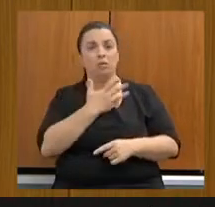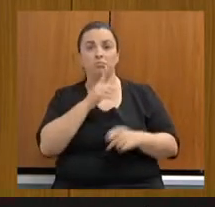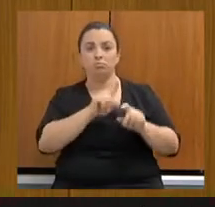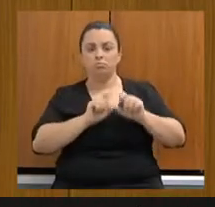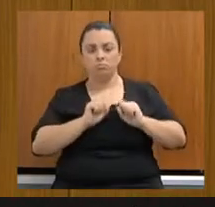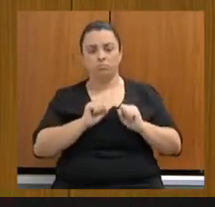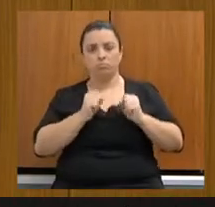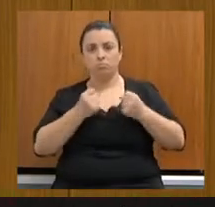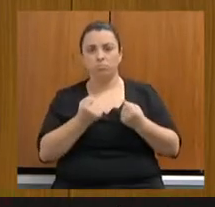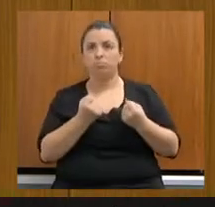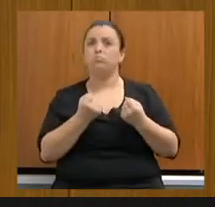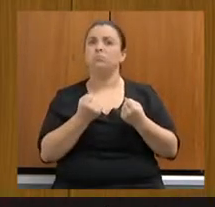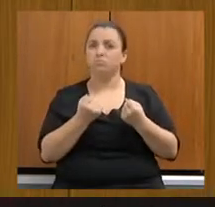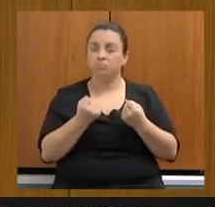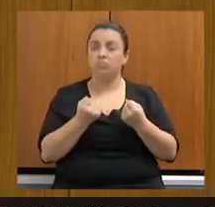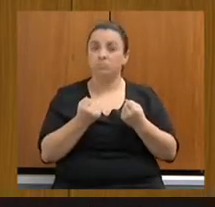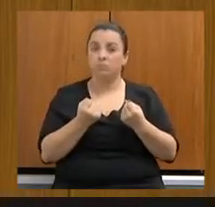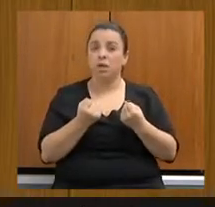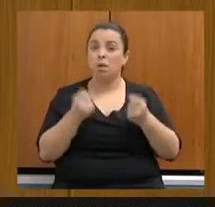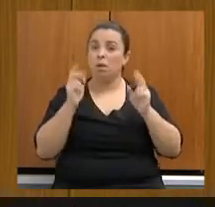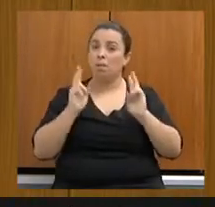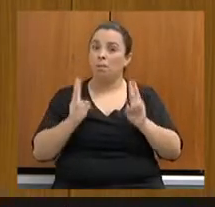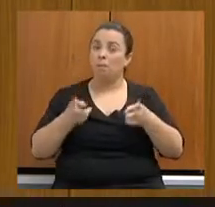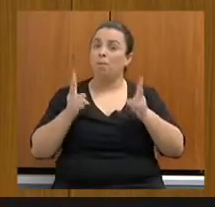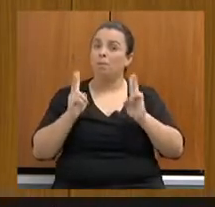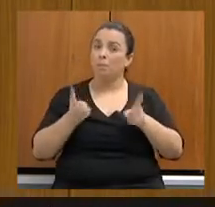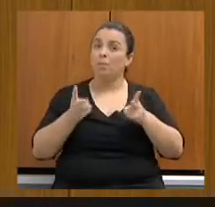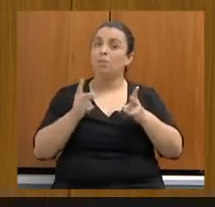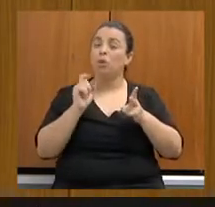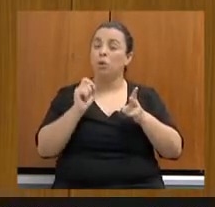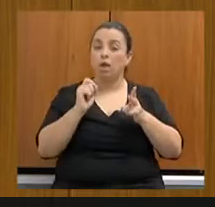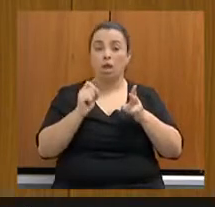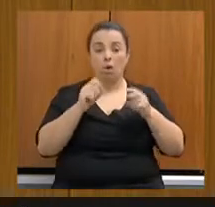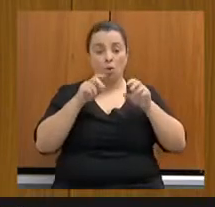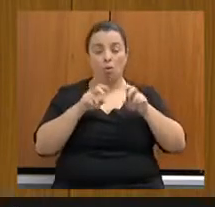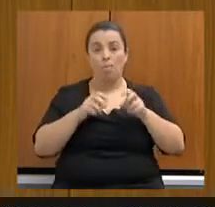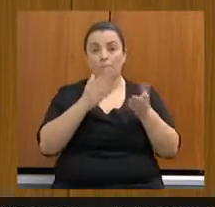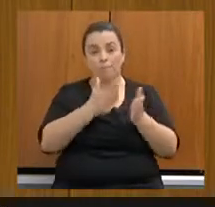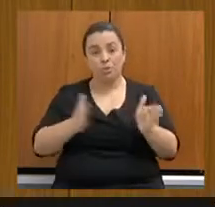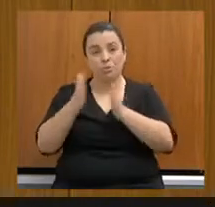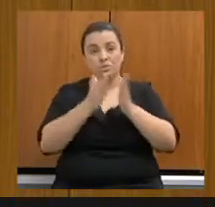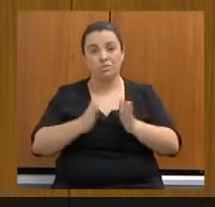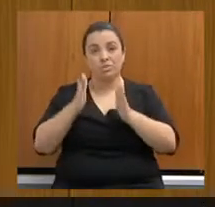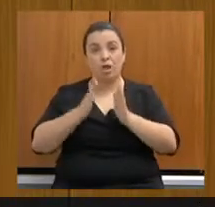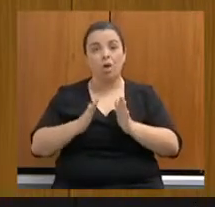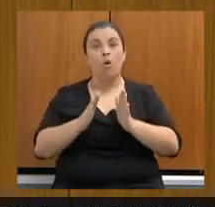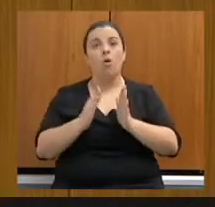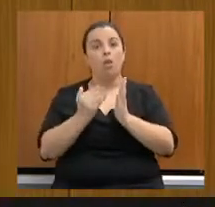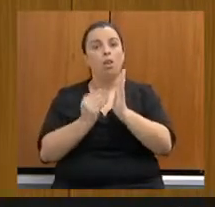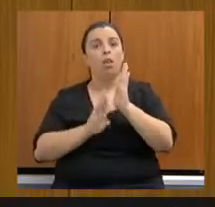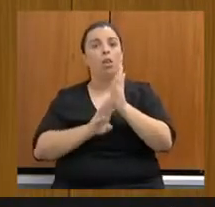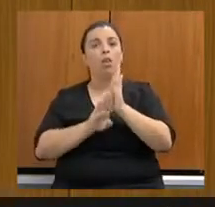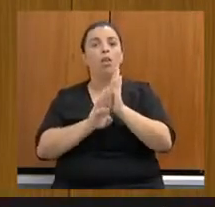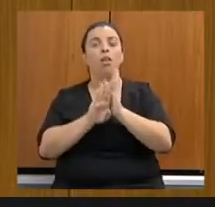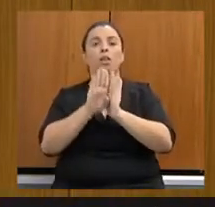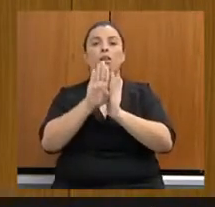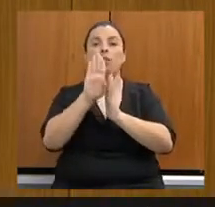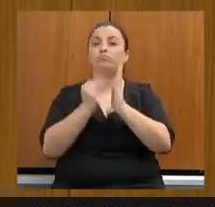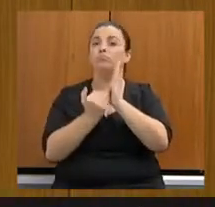para manter o crescimento do setor produtivo sabemos que Minas